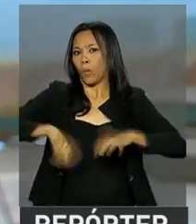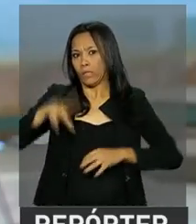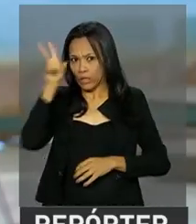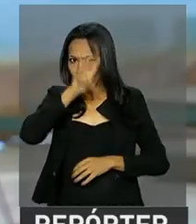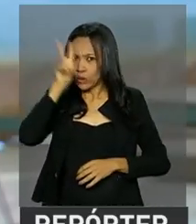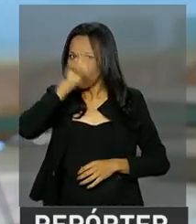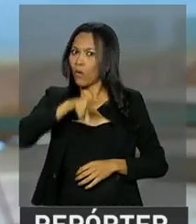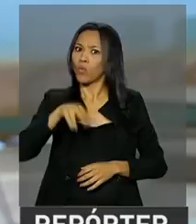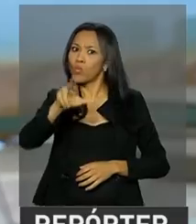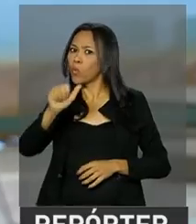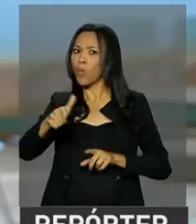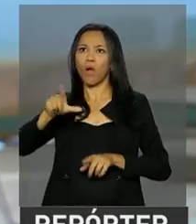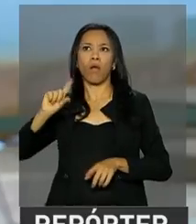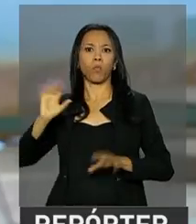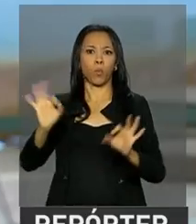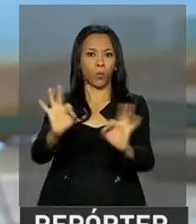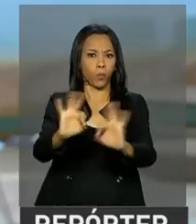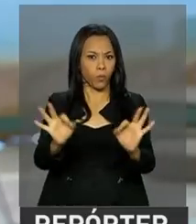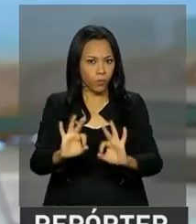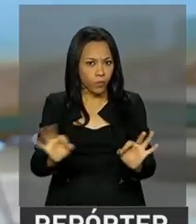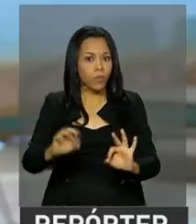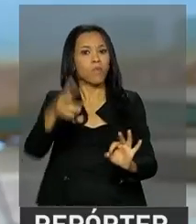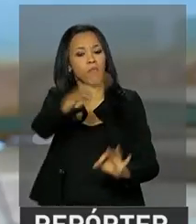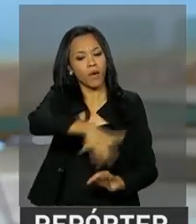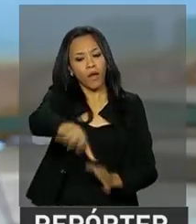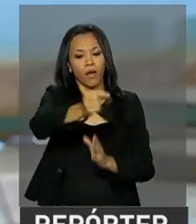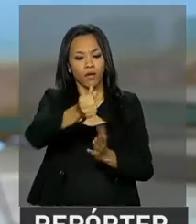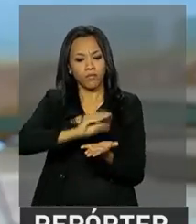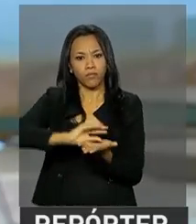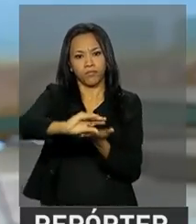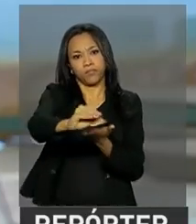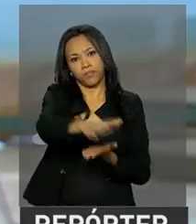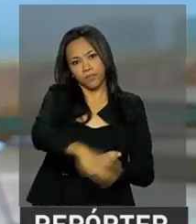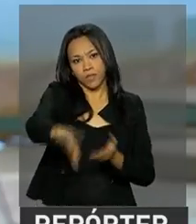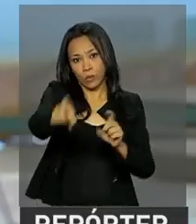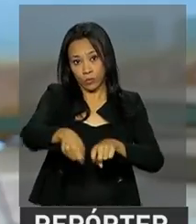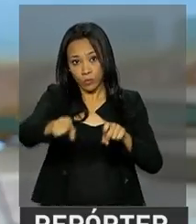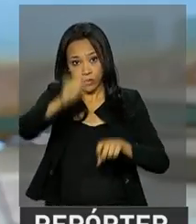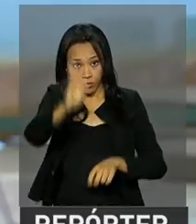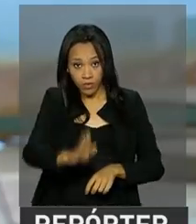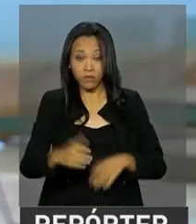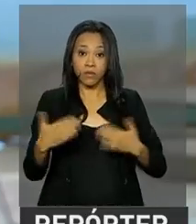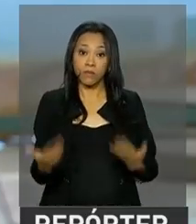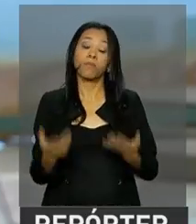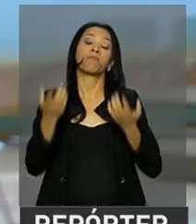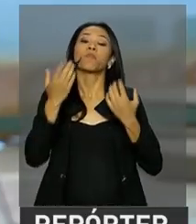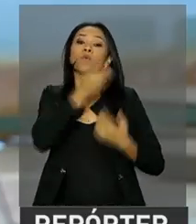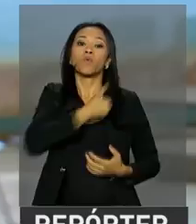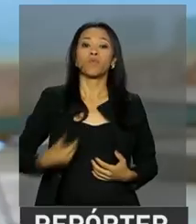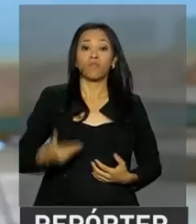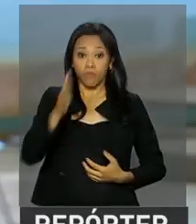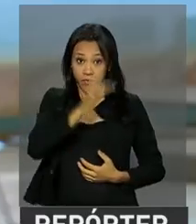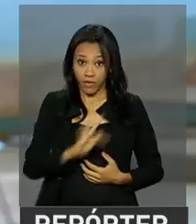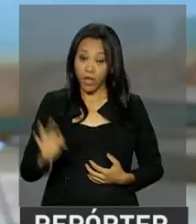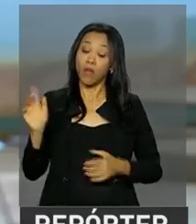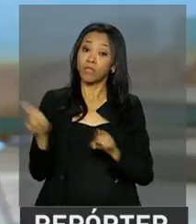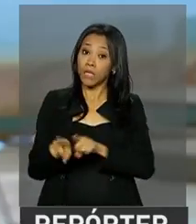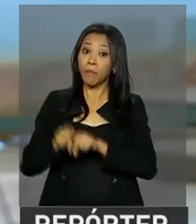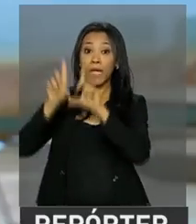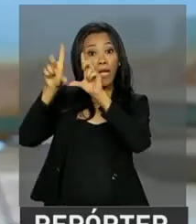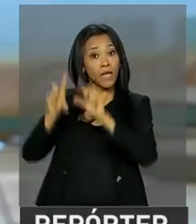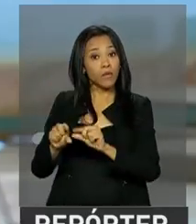valor histórico de financiamento para a agricultura brasileira. Além disso, o governo federal também reduziu os